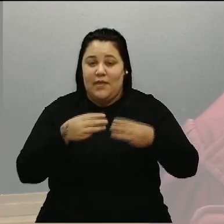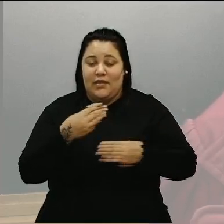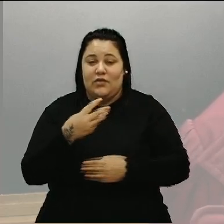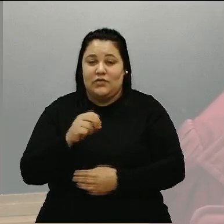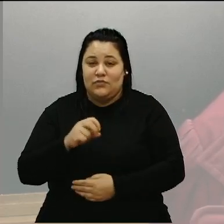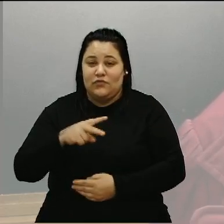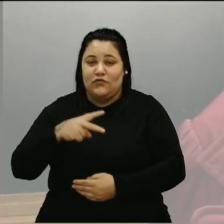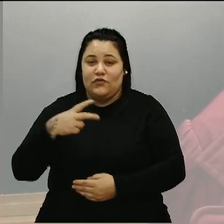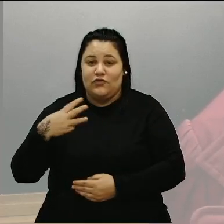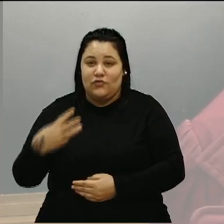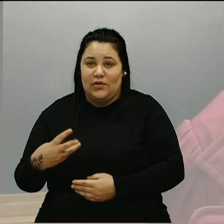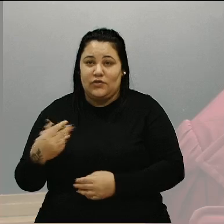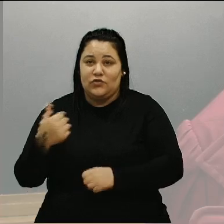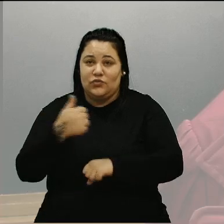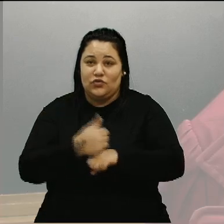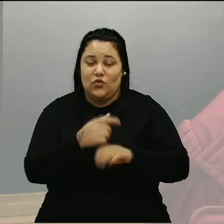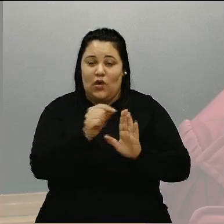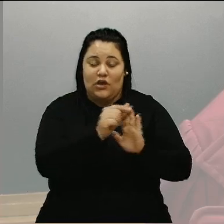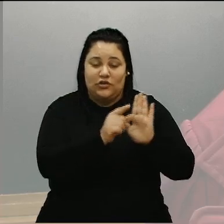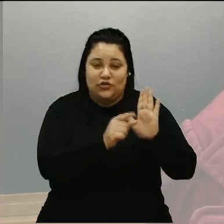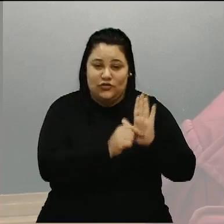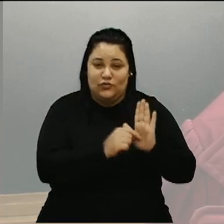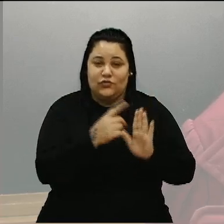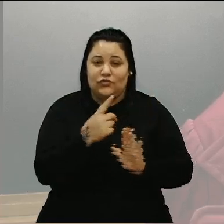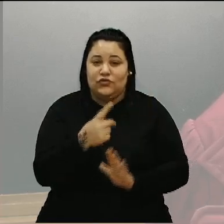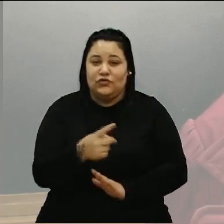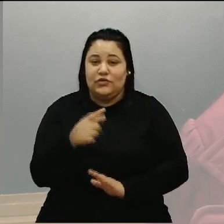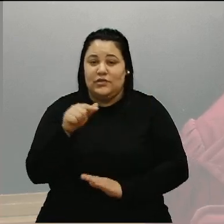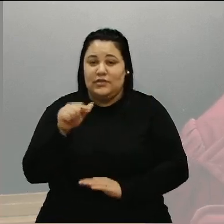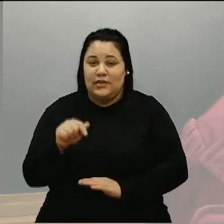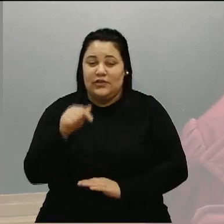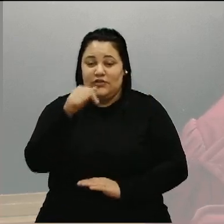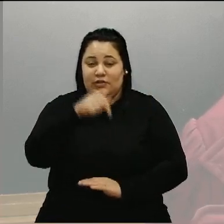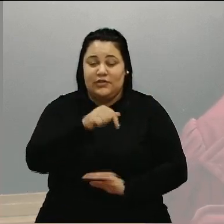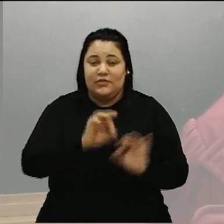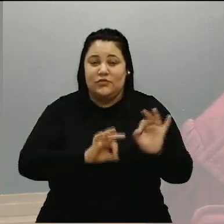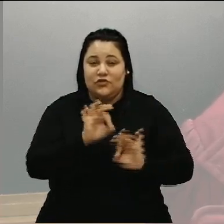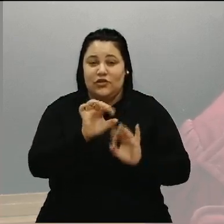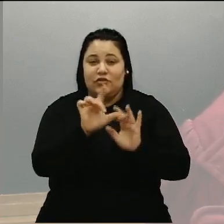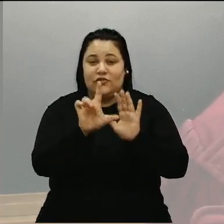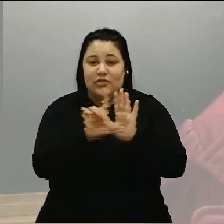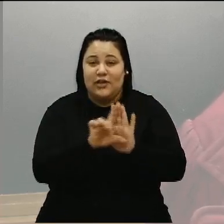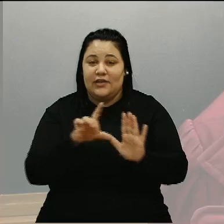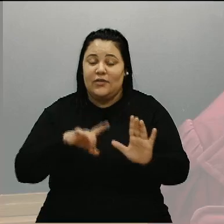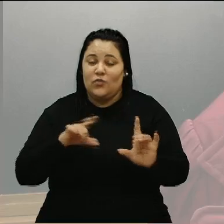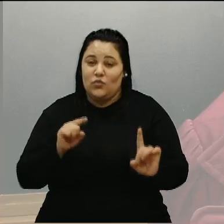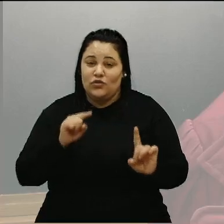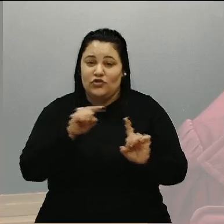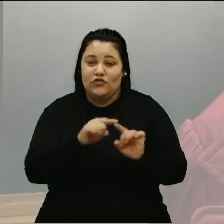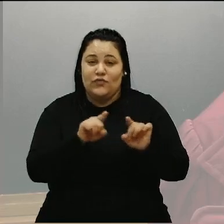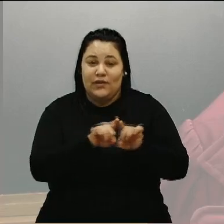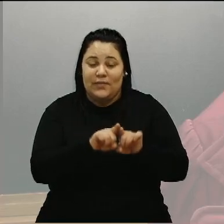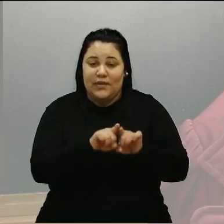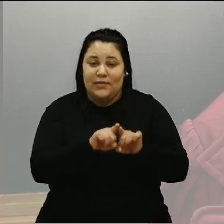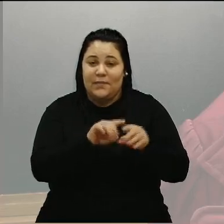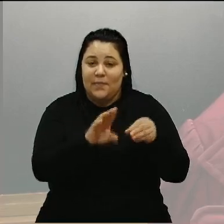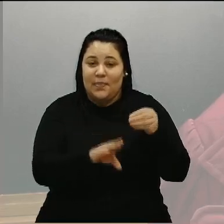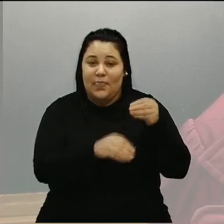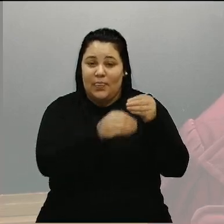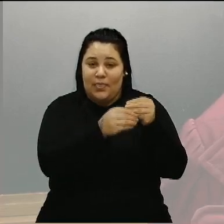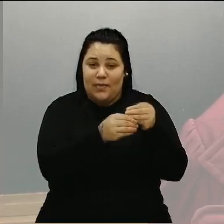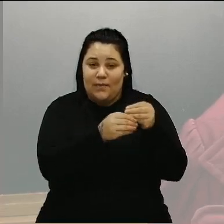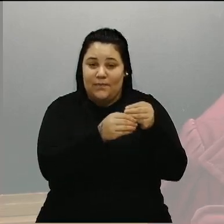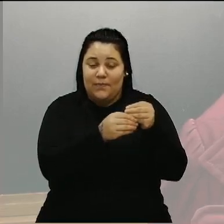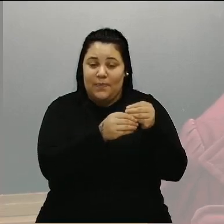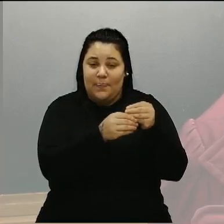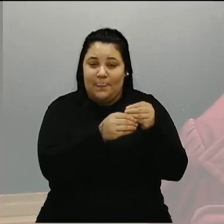dá nova redação ao artigo 17 do presente projeto de lei, objetivando incluir o Conselho Municipal